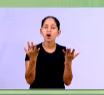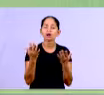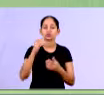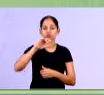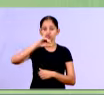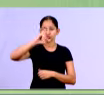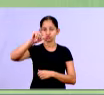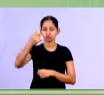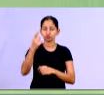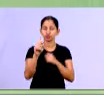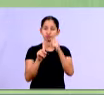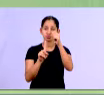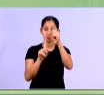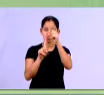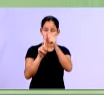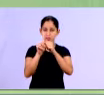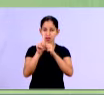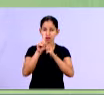mês,